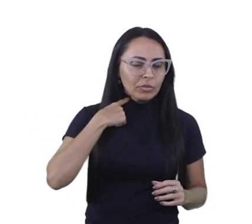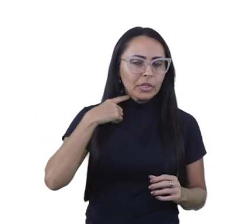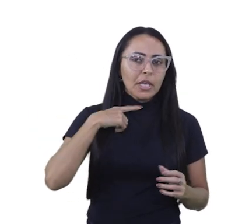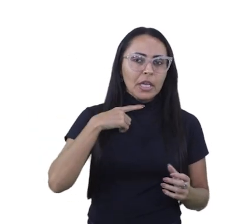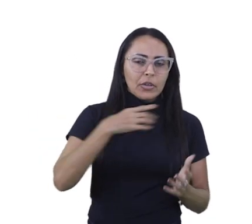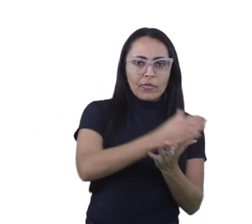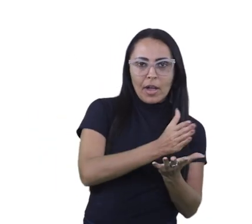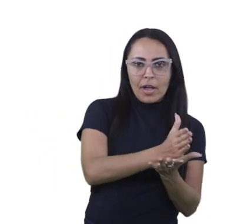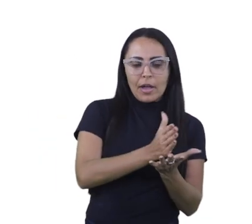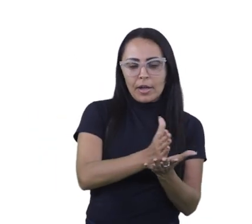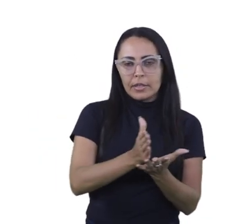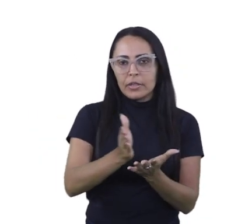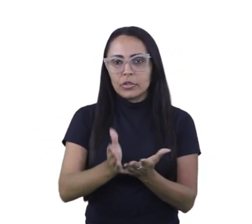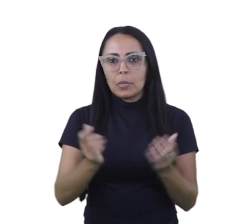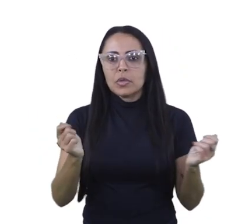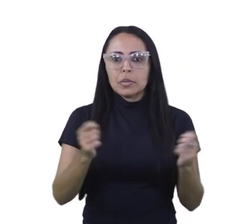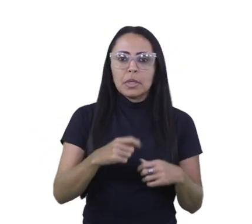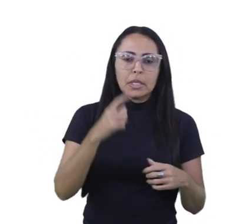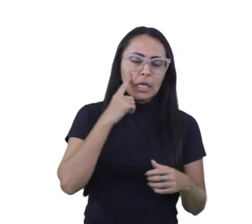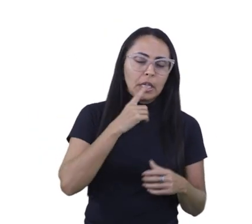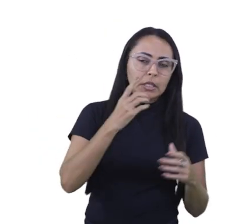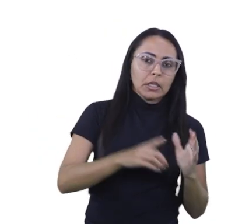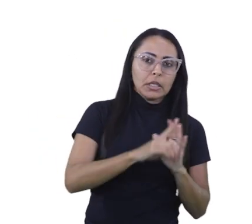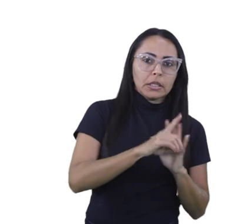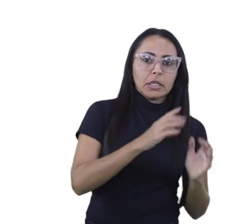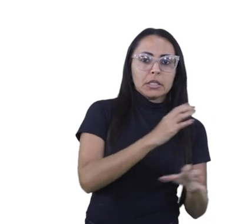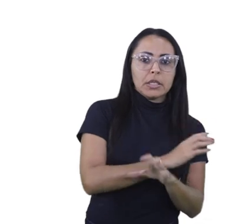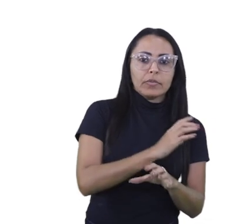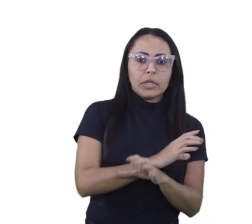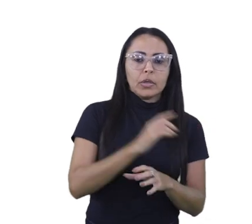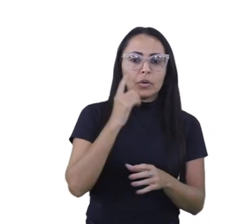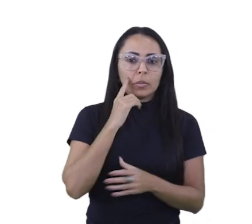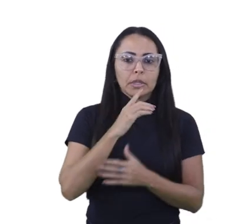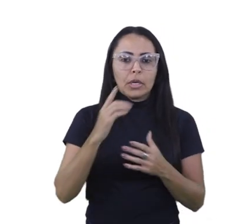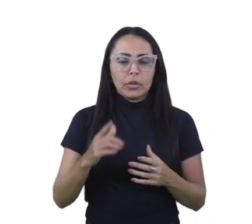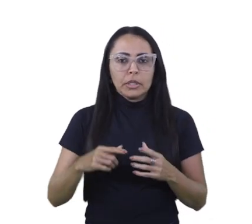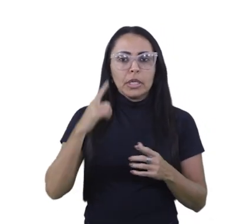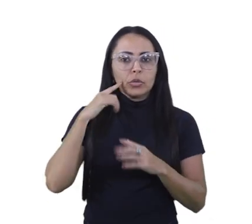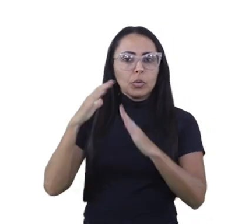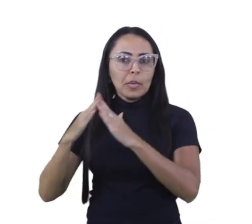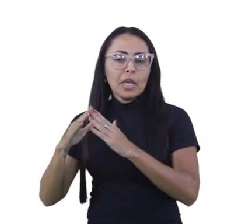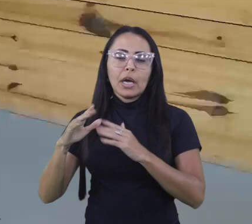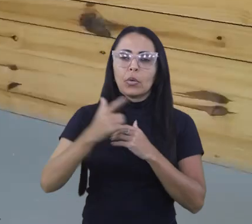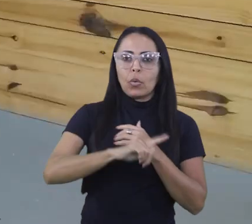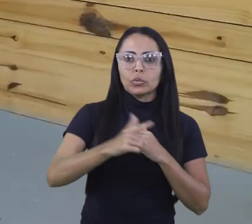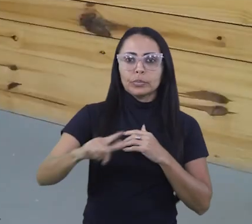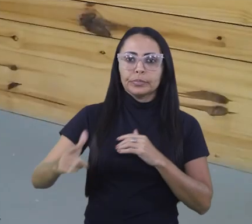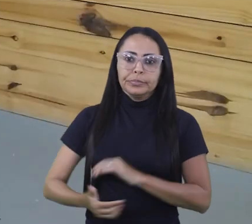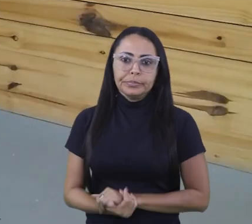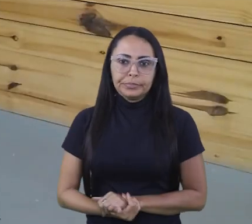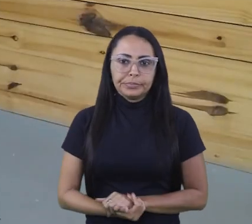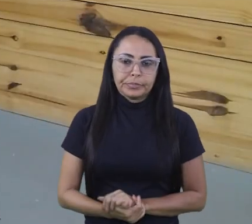várias possibilidades, né? Direito civil, direito penal, direito imobiliário, entre outros, tá certo? A